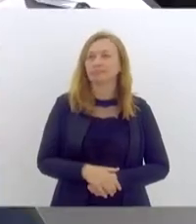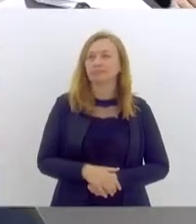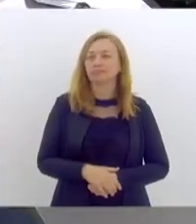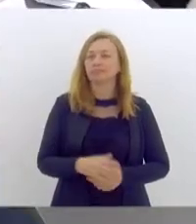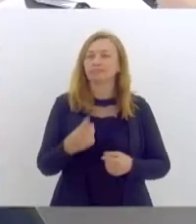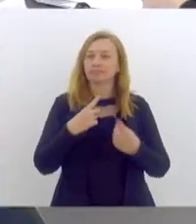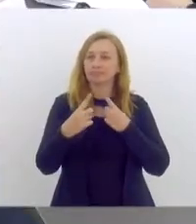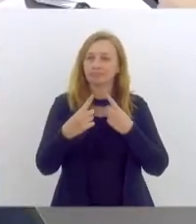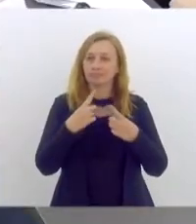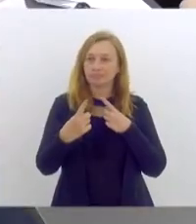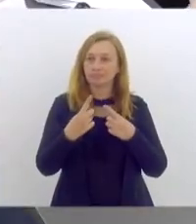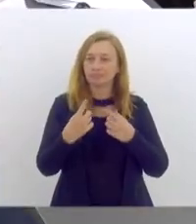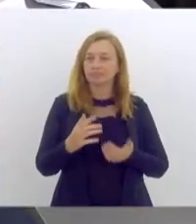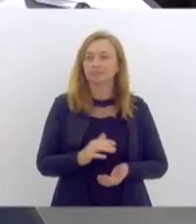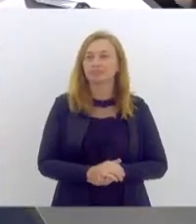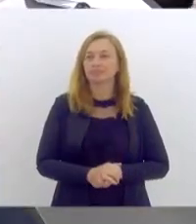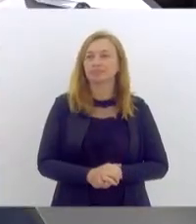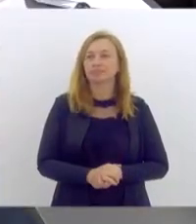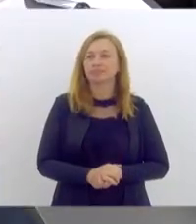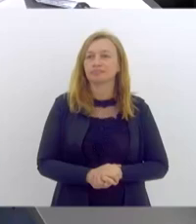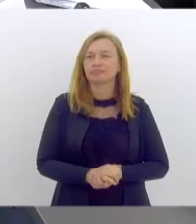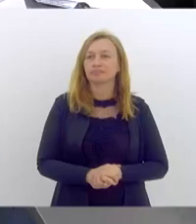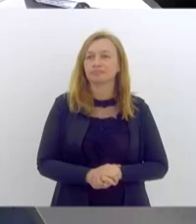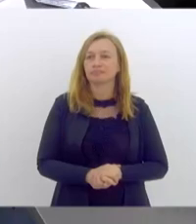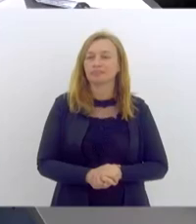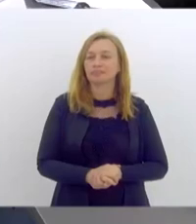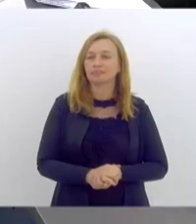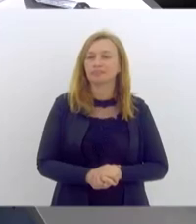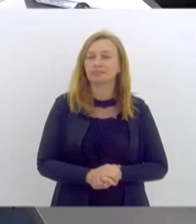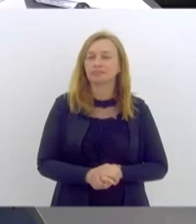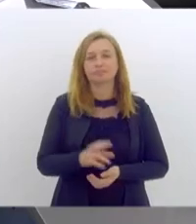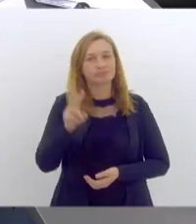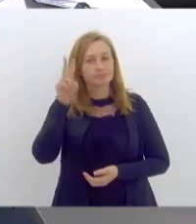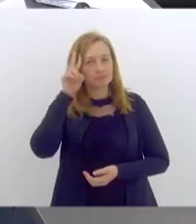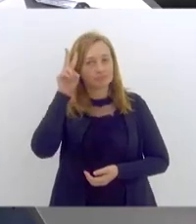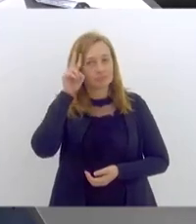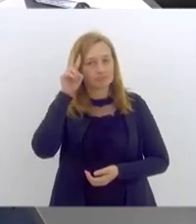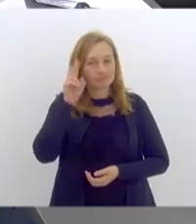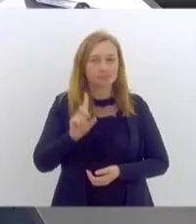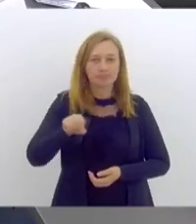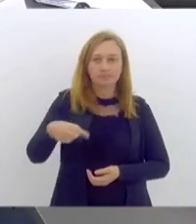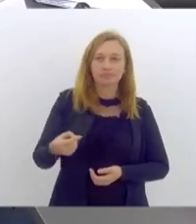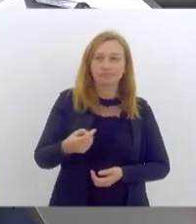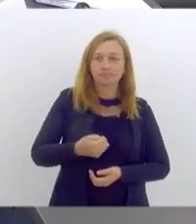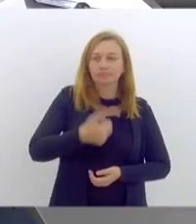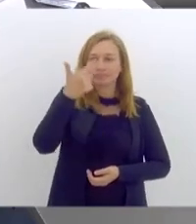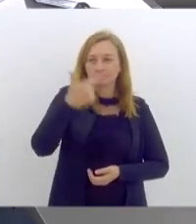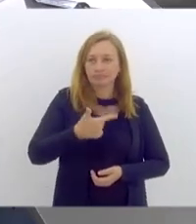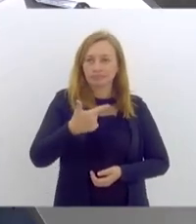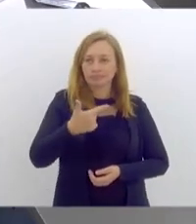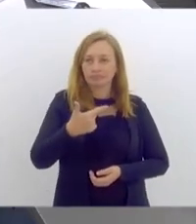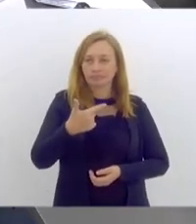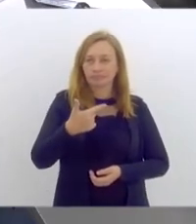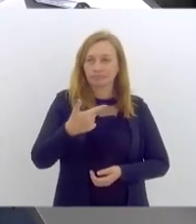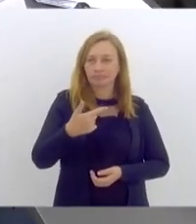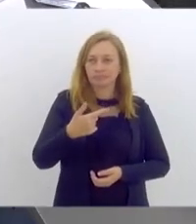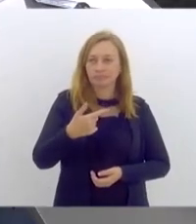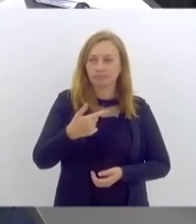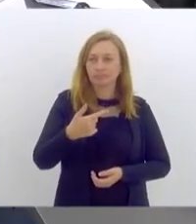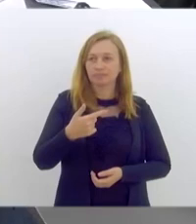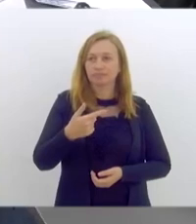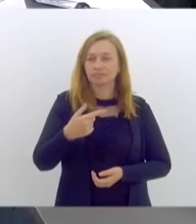desse debate a gente tem condição a partir de segunda-feira depois de meio-dia de sugerir